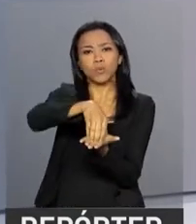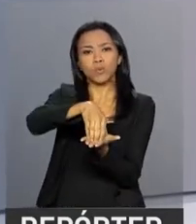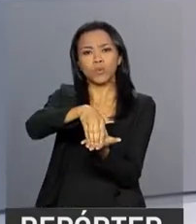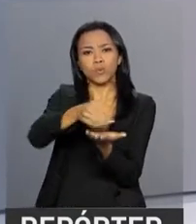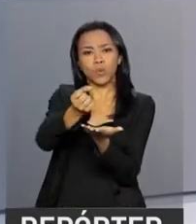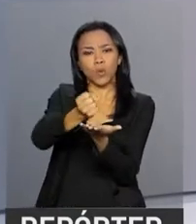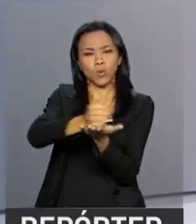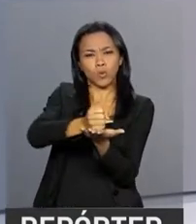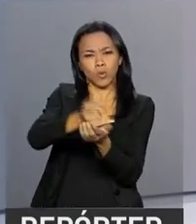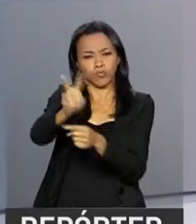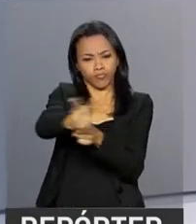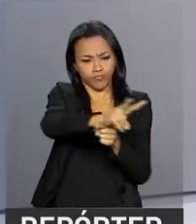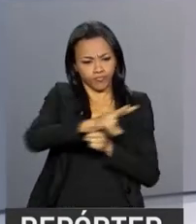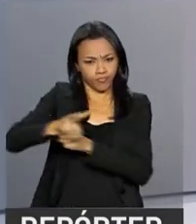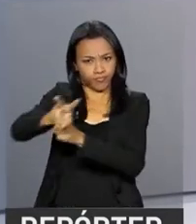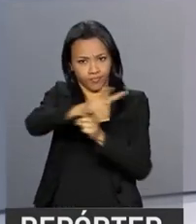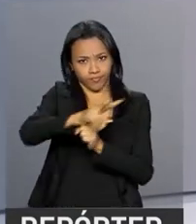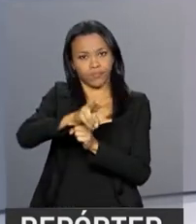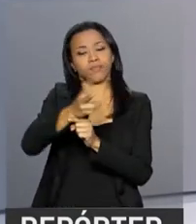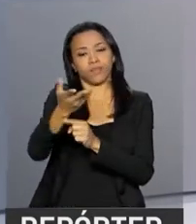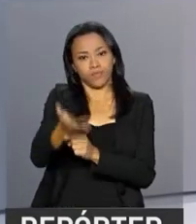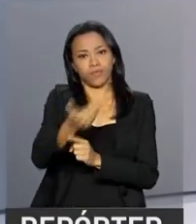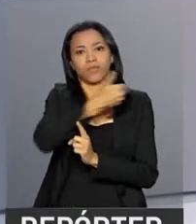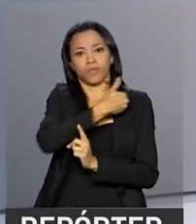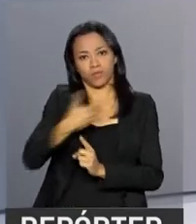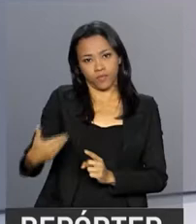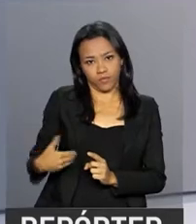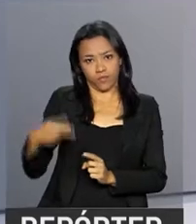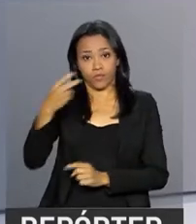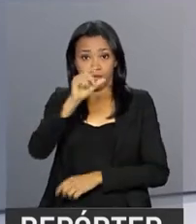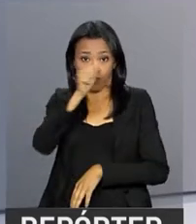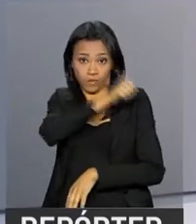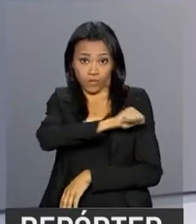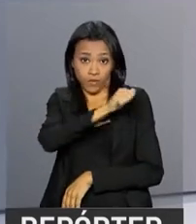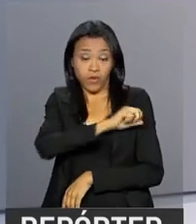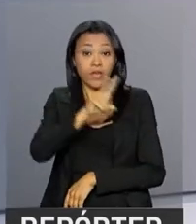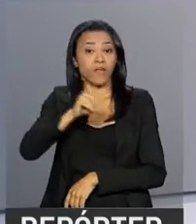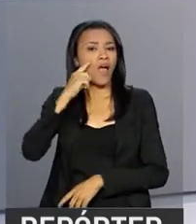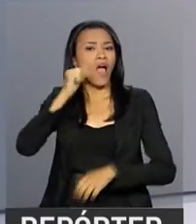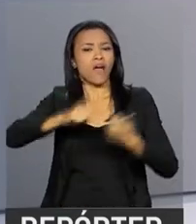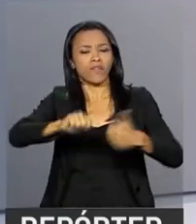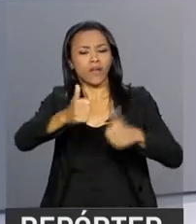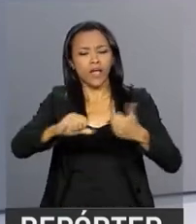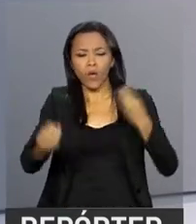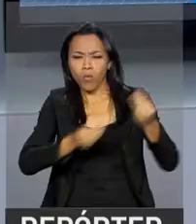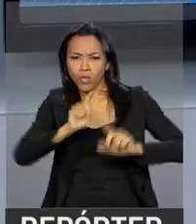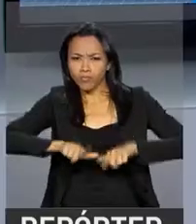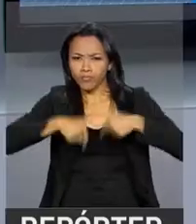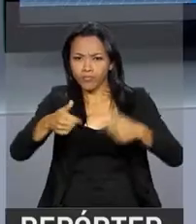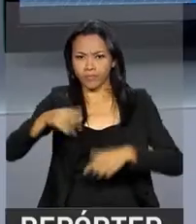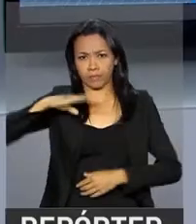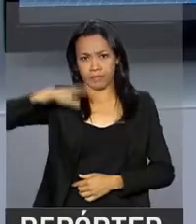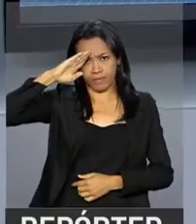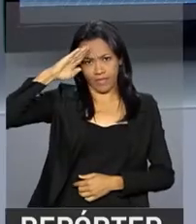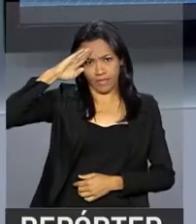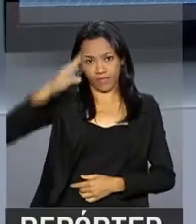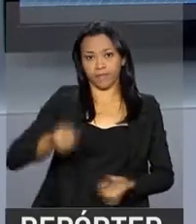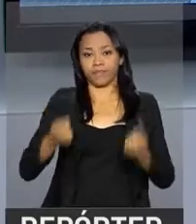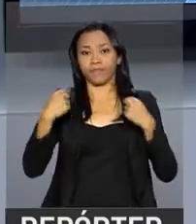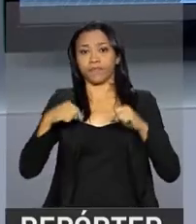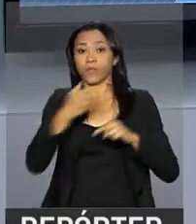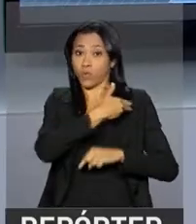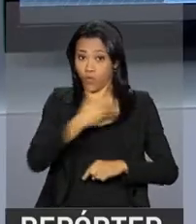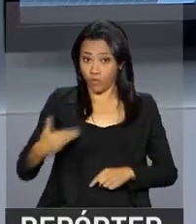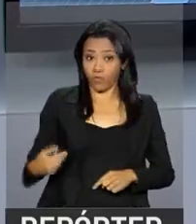controle do estado no encontro com jornalistas ele vai avaliar as ações militares na capital carioca o governo vai